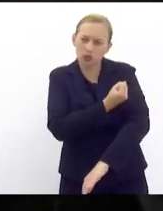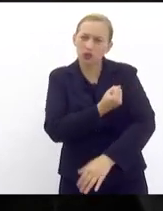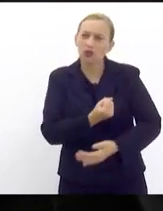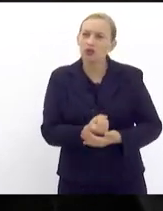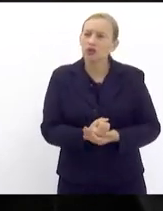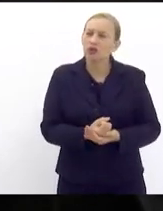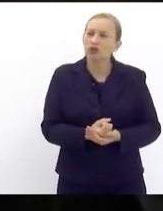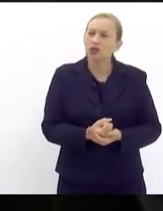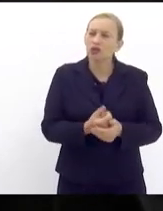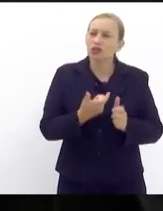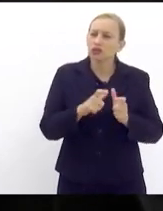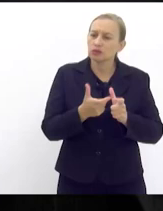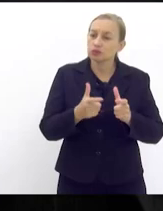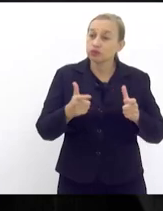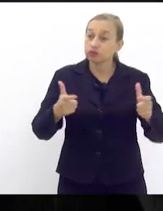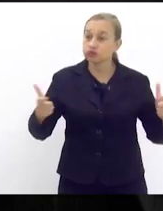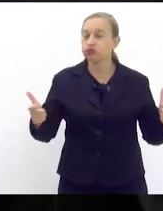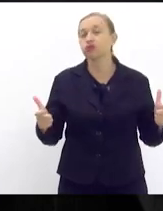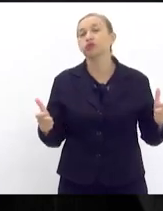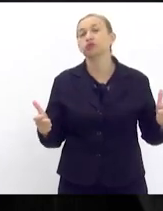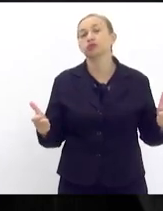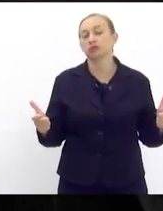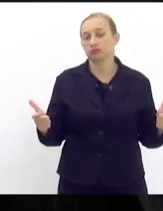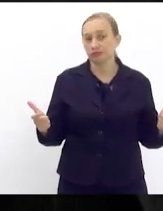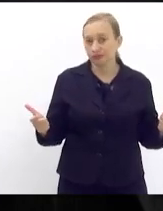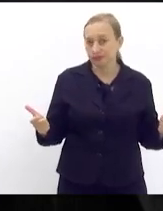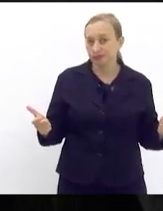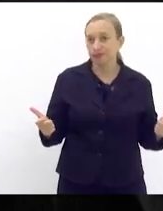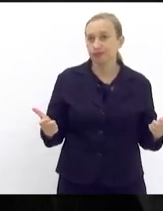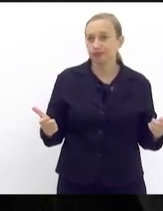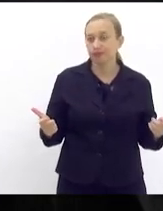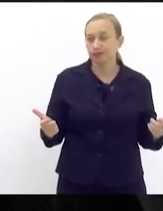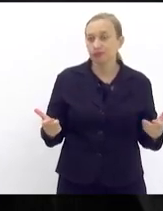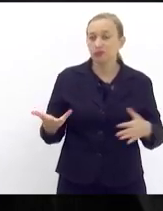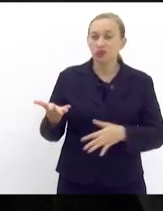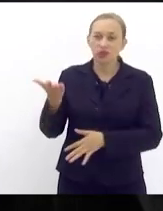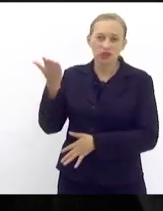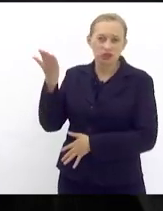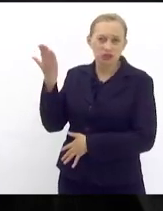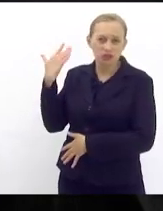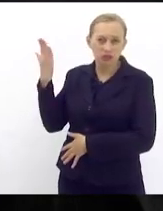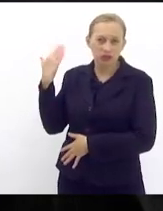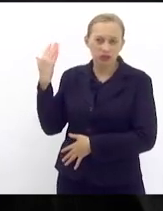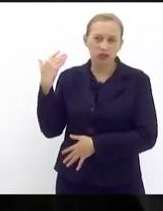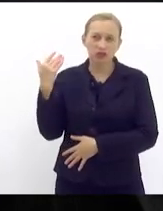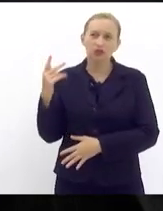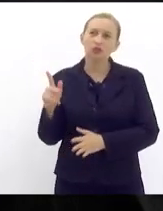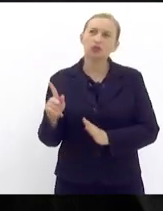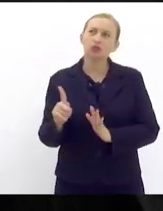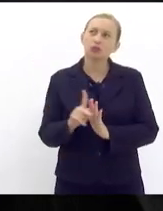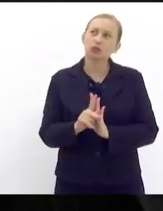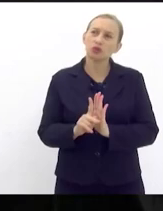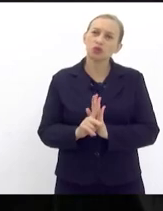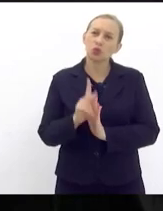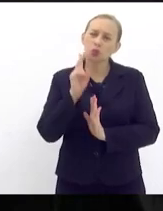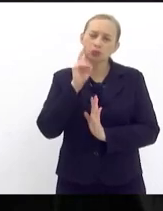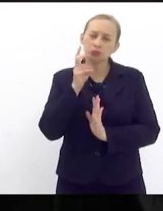cresceram assustadoramente a época do projeto Eu verifiquei